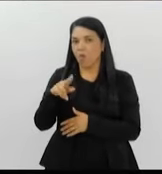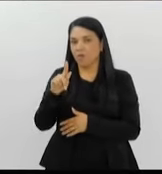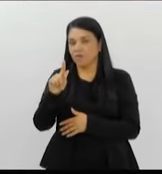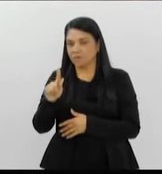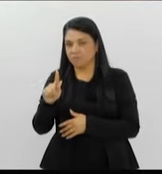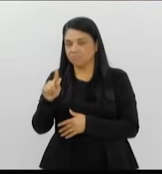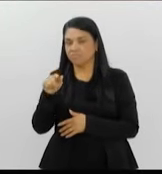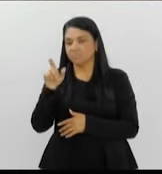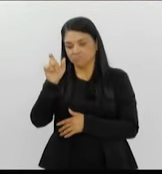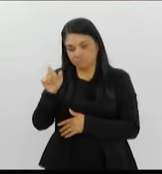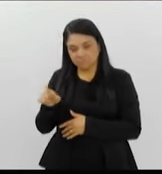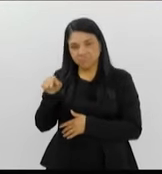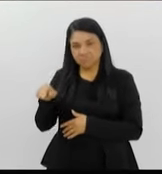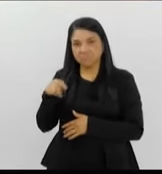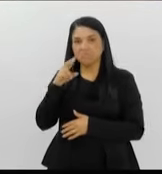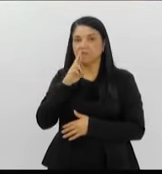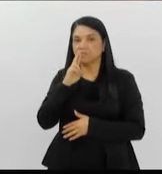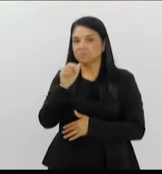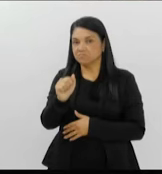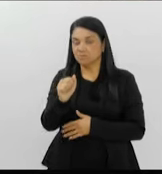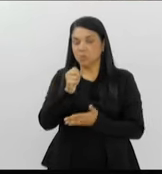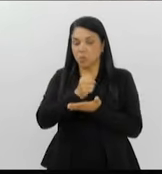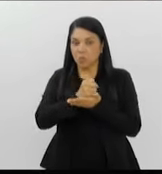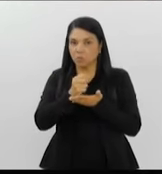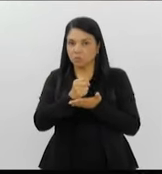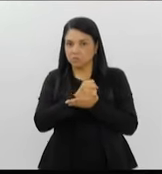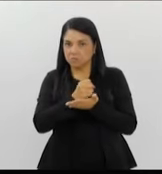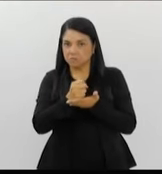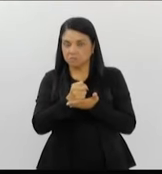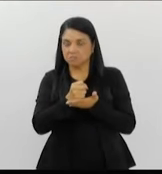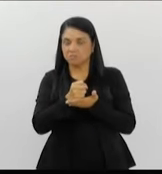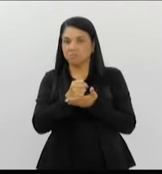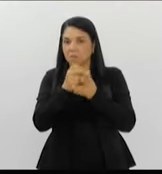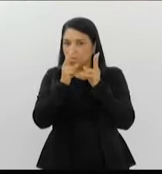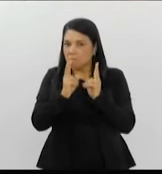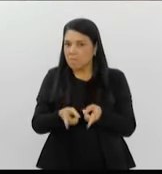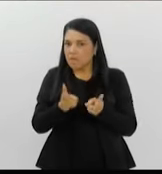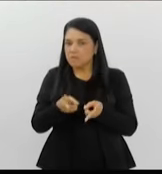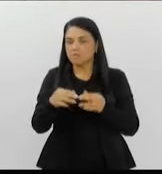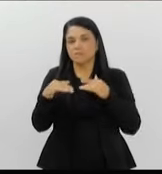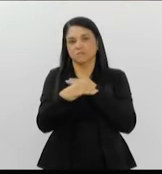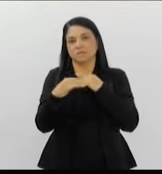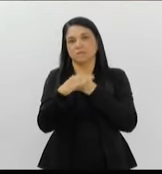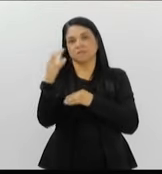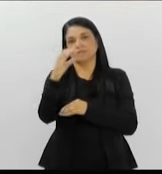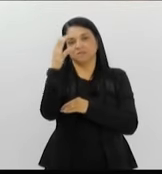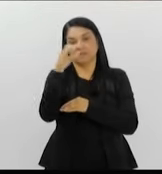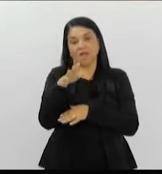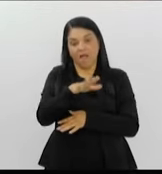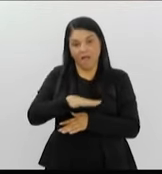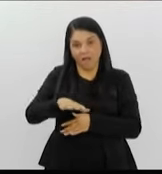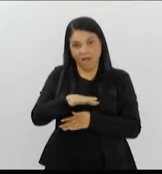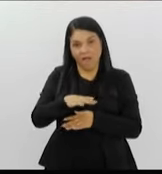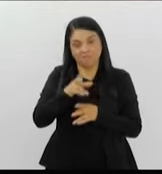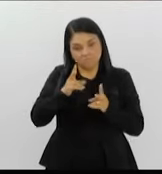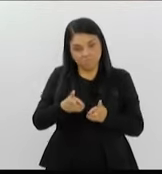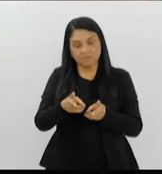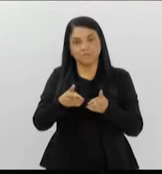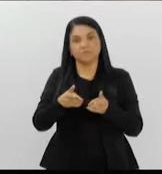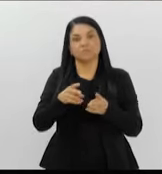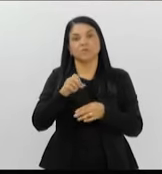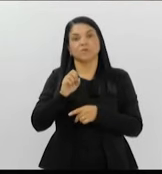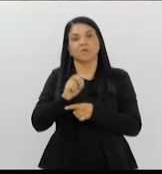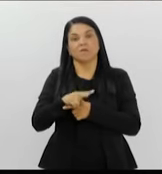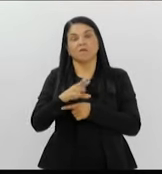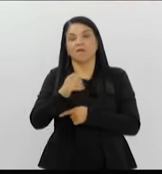usufruía de um contrato no mesmo município, na mesma área em que ele ocupava o cargo